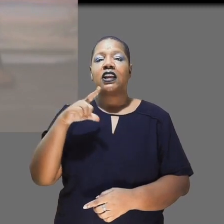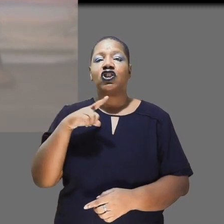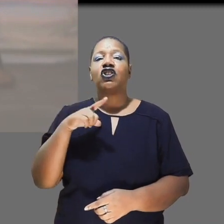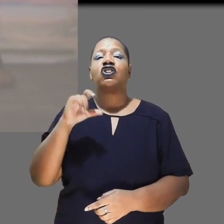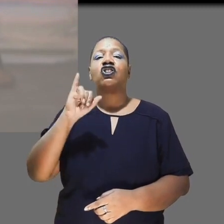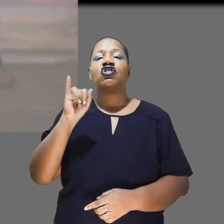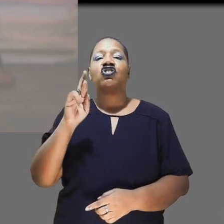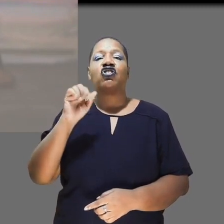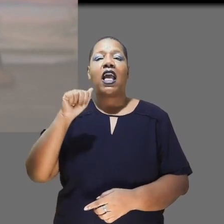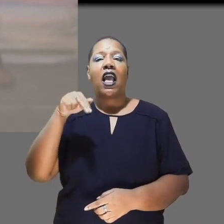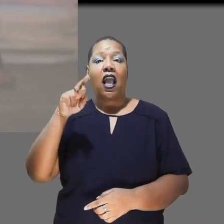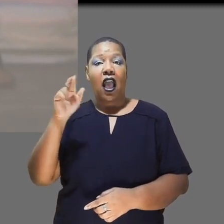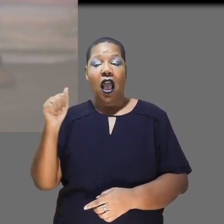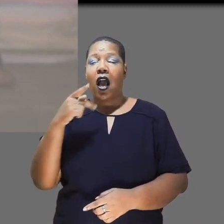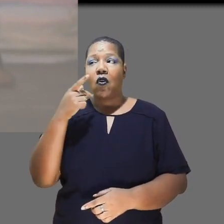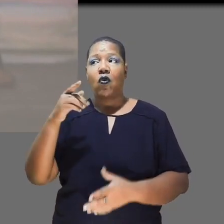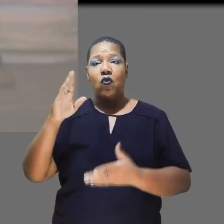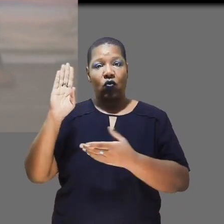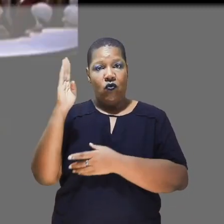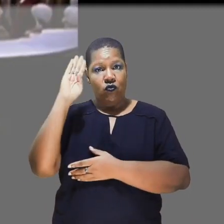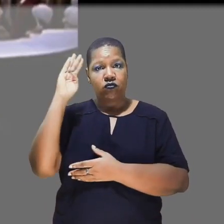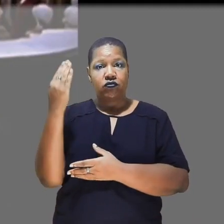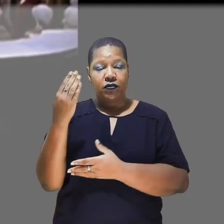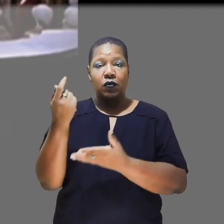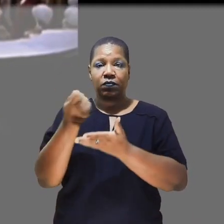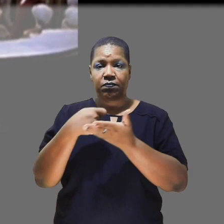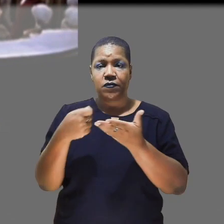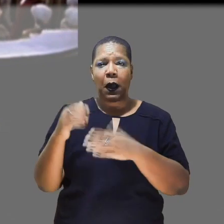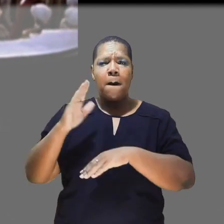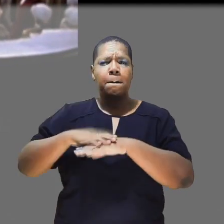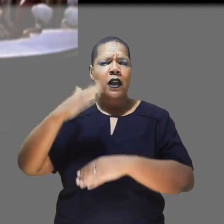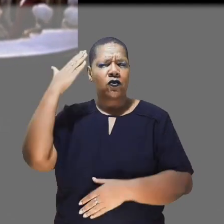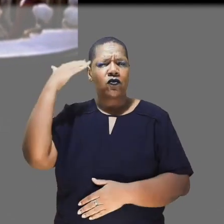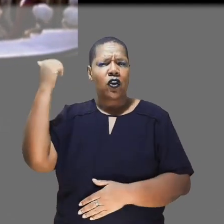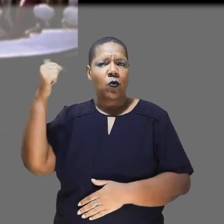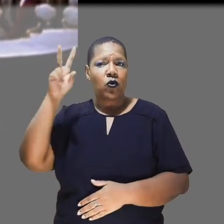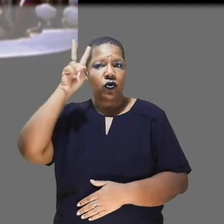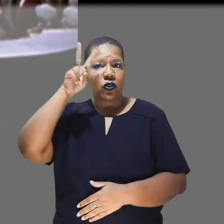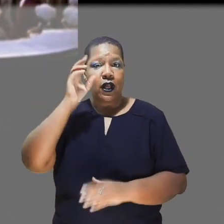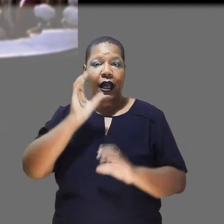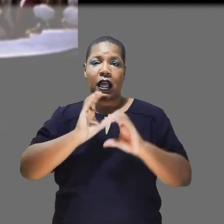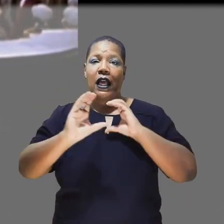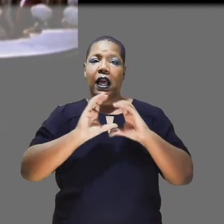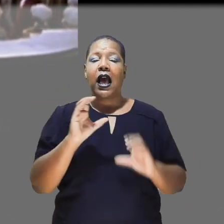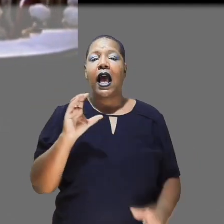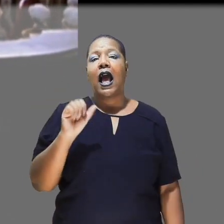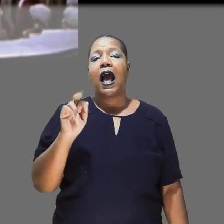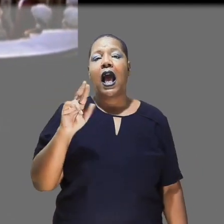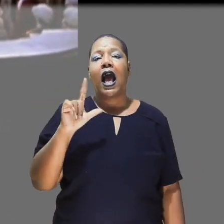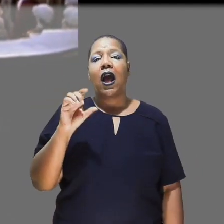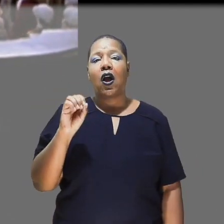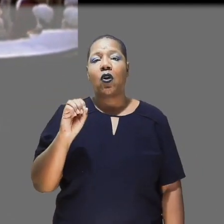Corbiot, um extravagante filme biográfico sobre o castrato mais famoso da história, o cantor Carlo